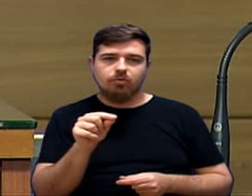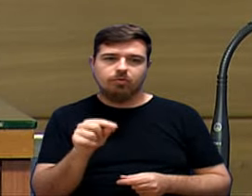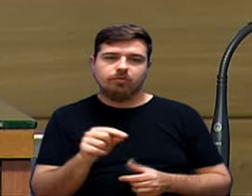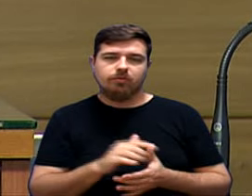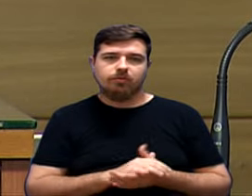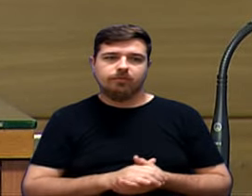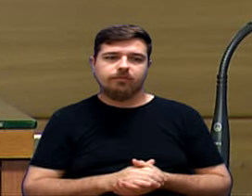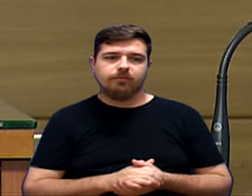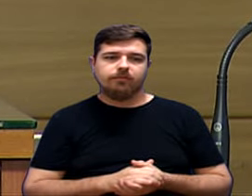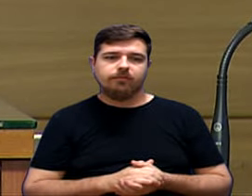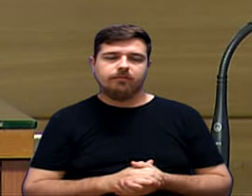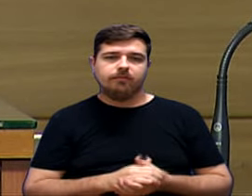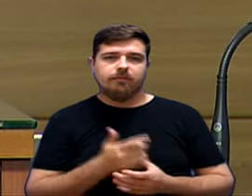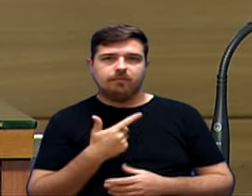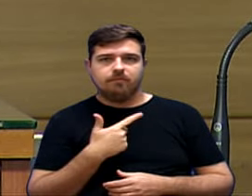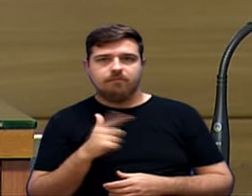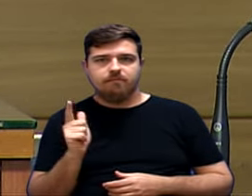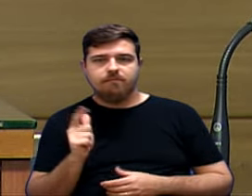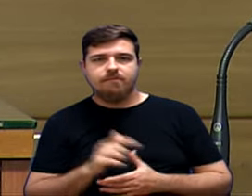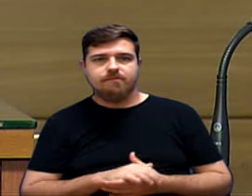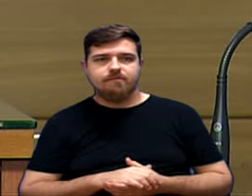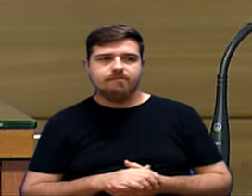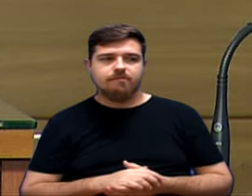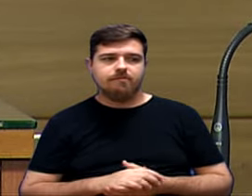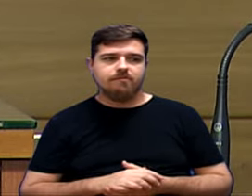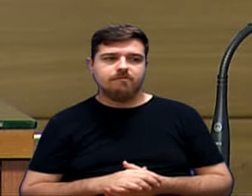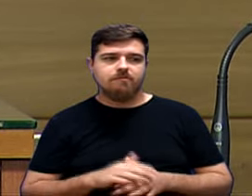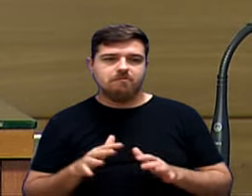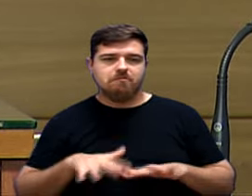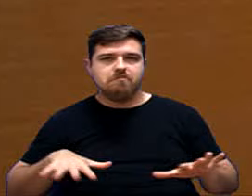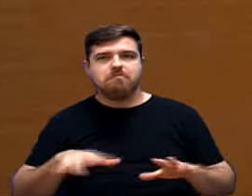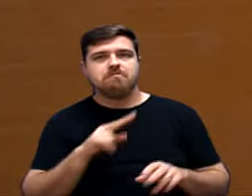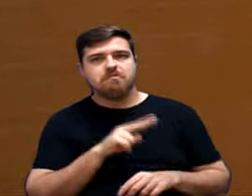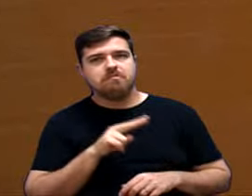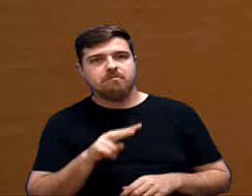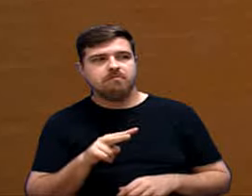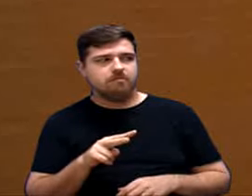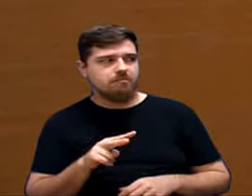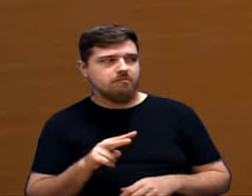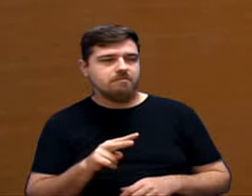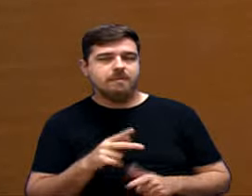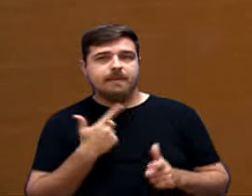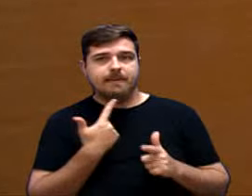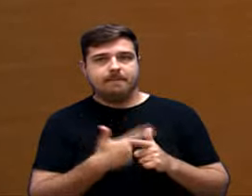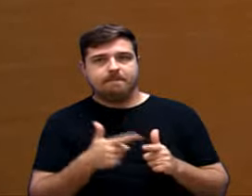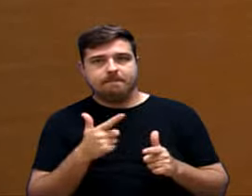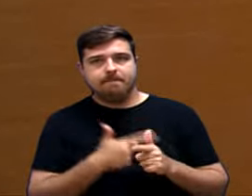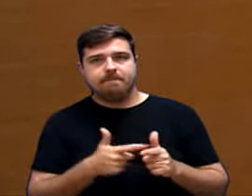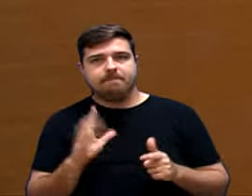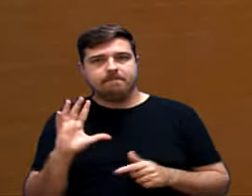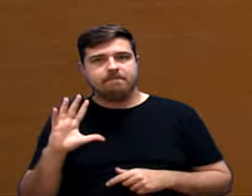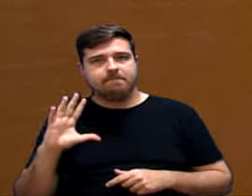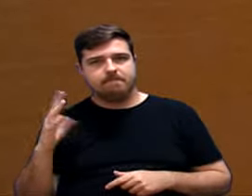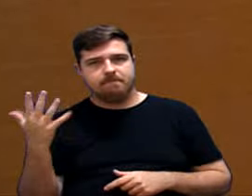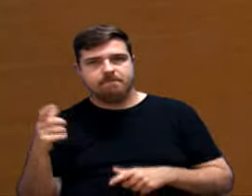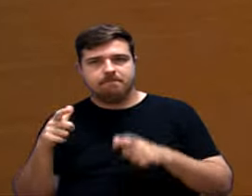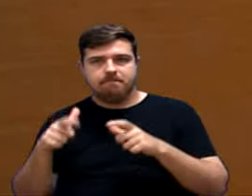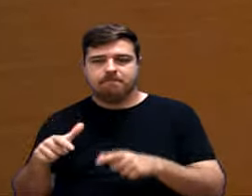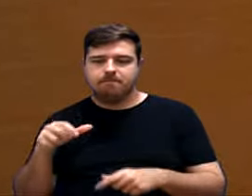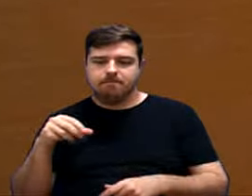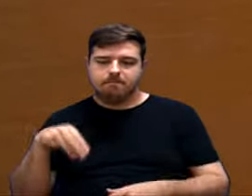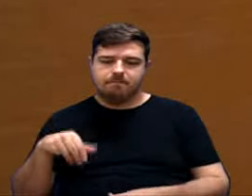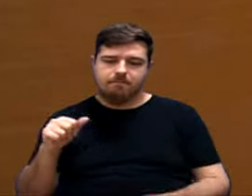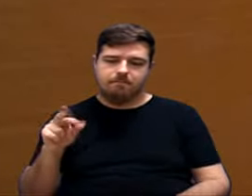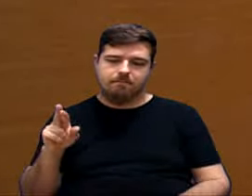não é essa é a gente já passa bastante problemas isso tanto no Maria do Carmo né Thiago